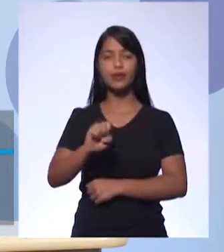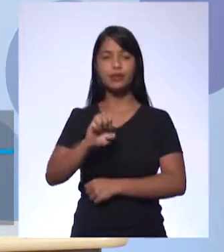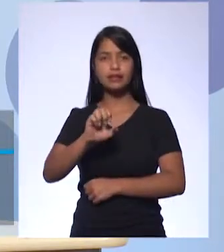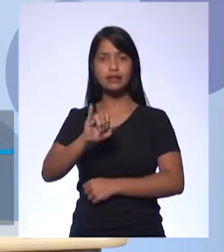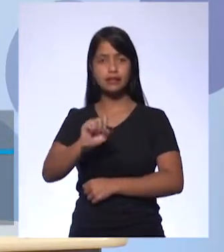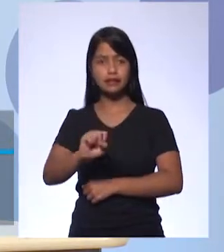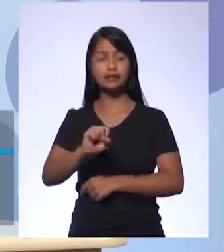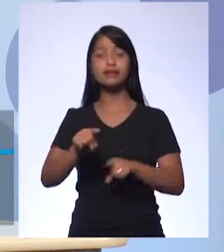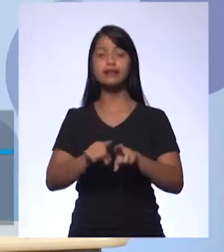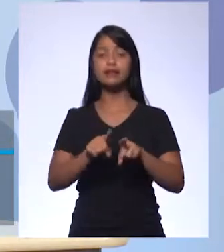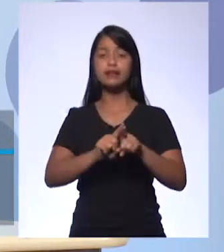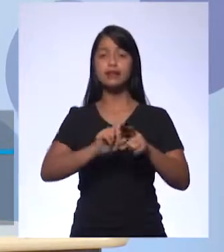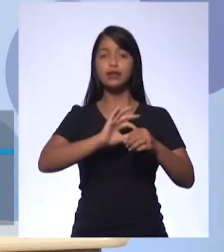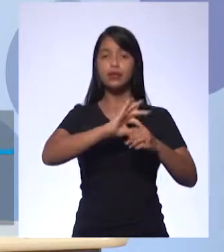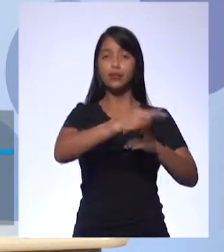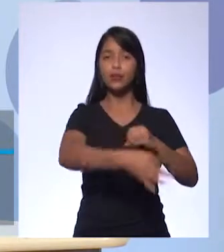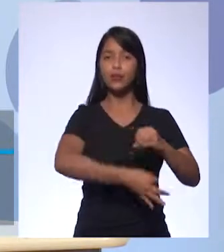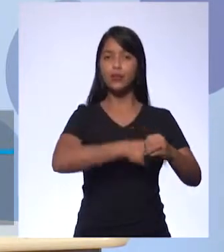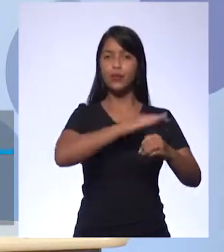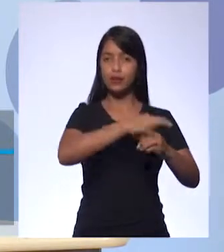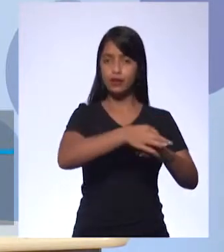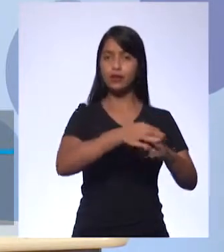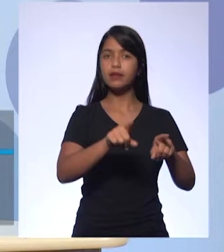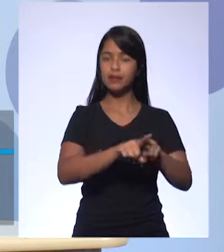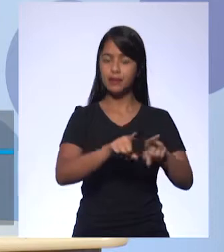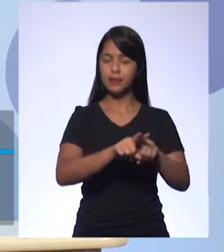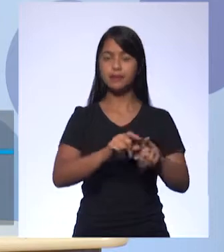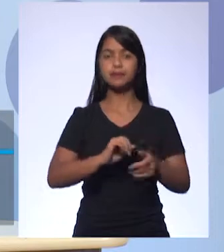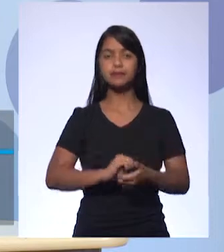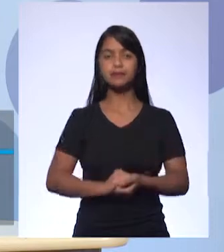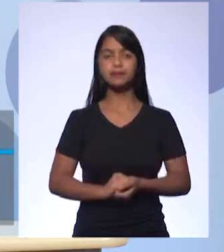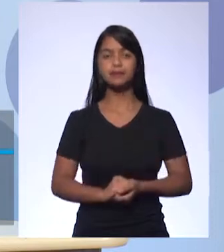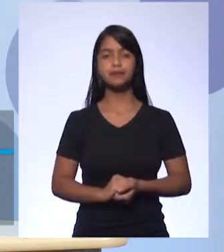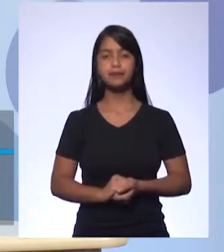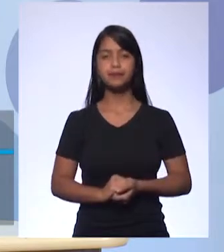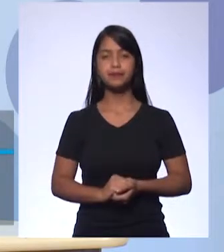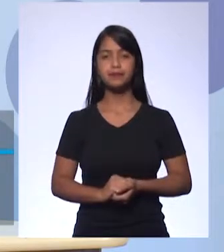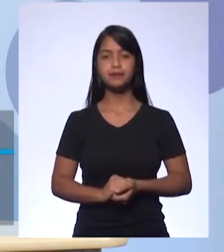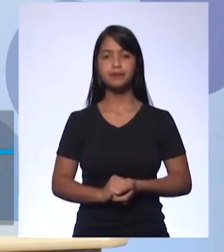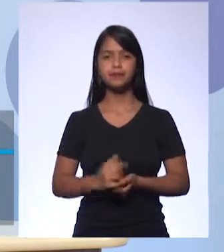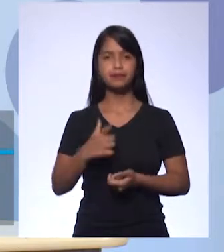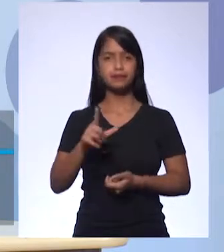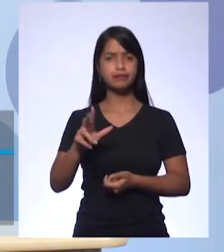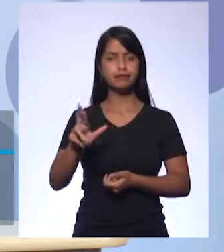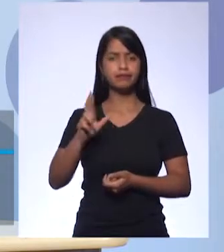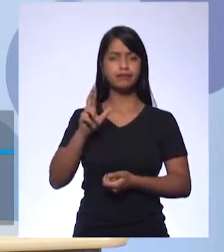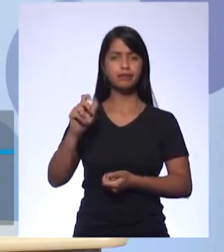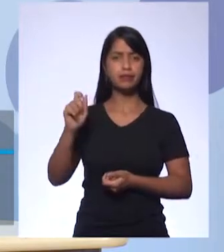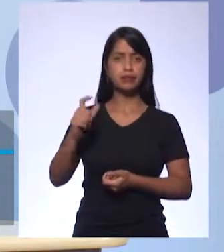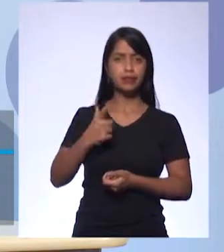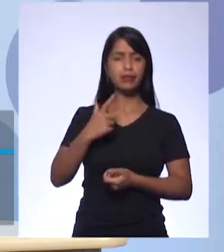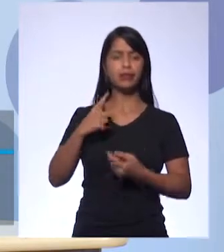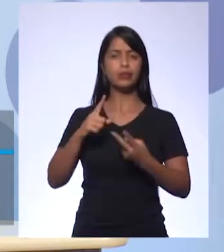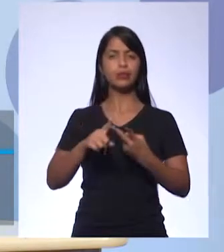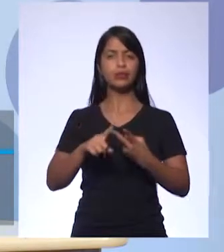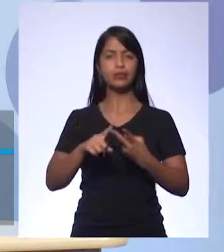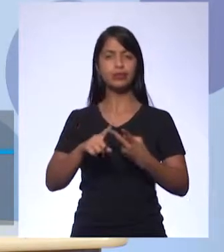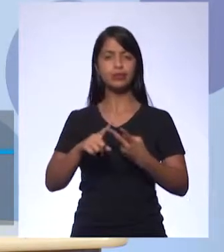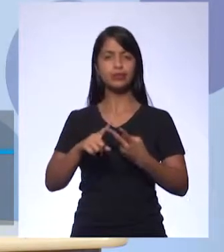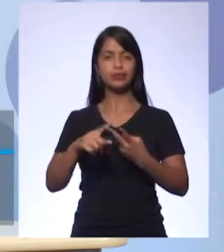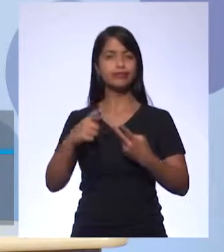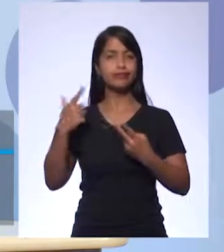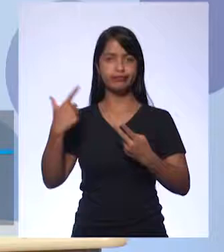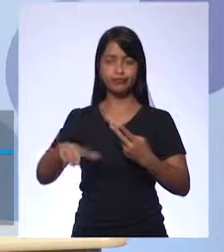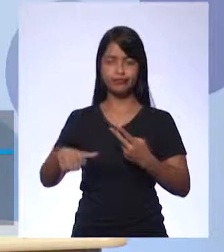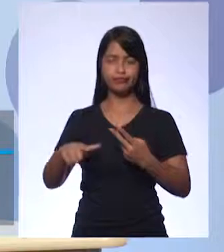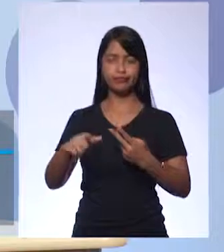bem. E depois ele colocou na continuação aqui solar, eólica, hidrelétrica, geotérmica, biomassa, etc. Mas eu acho que